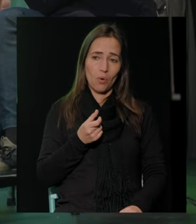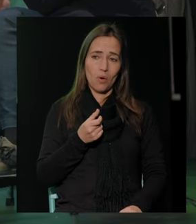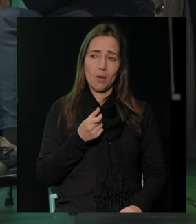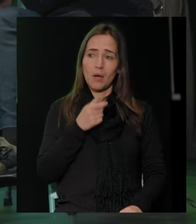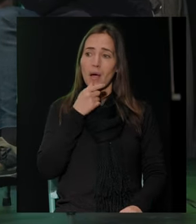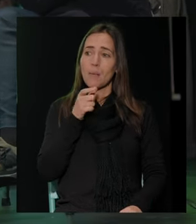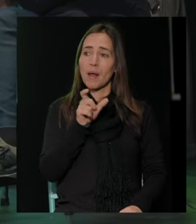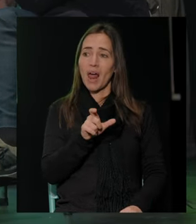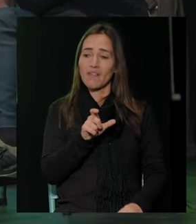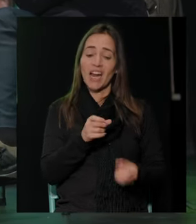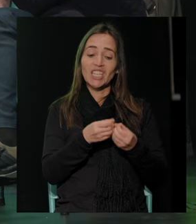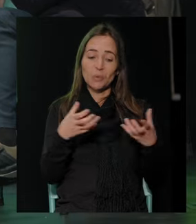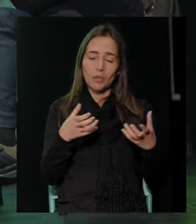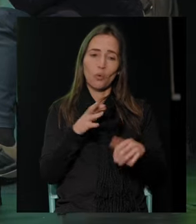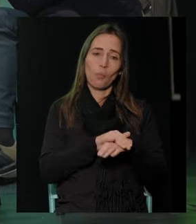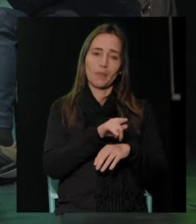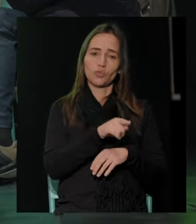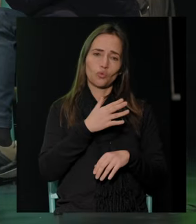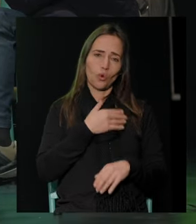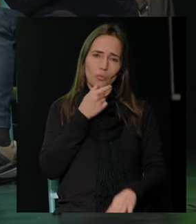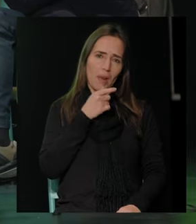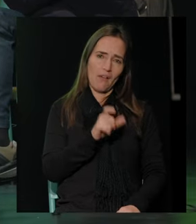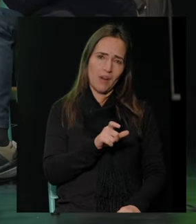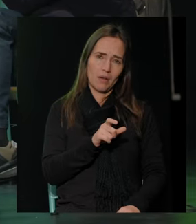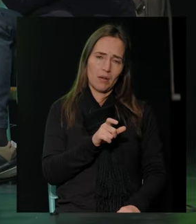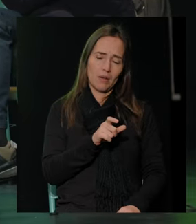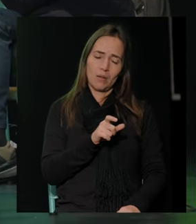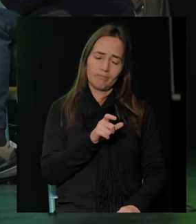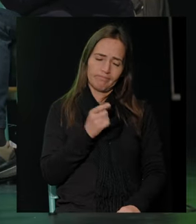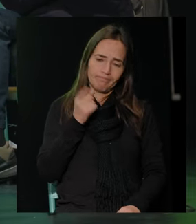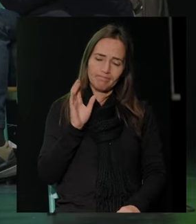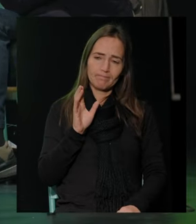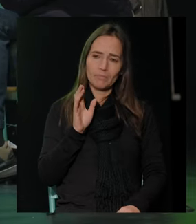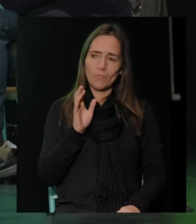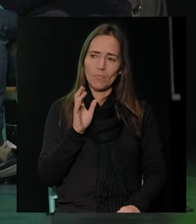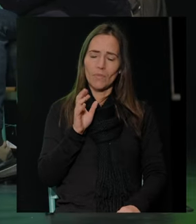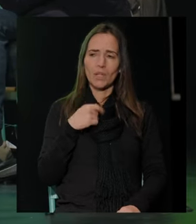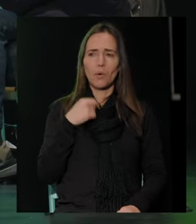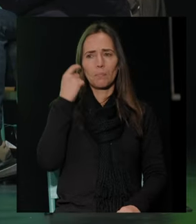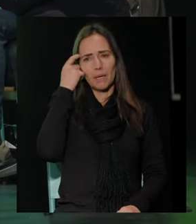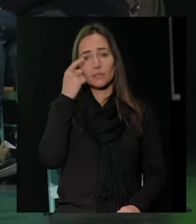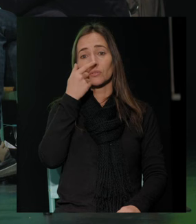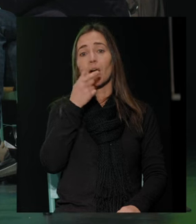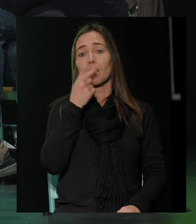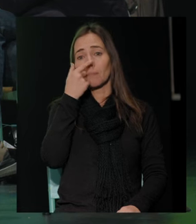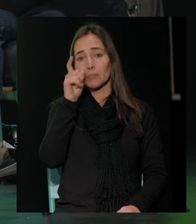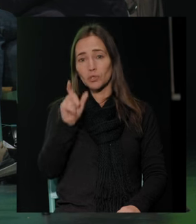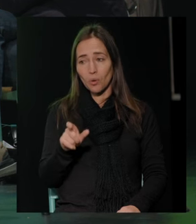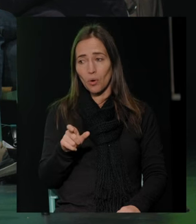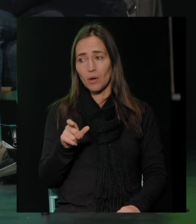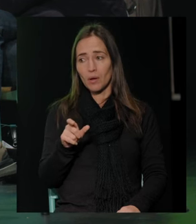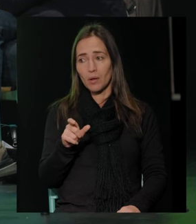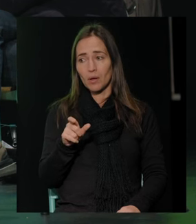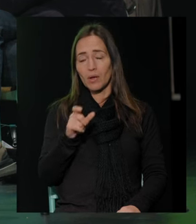usar a palavra de crescimento precisamente por isso. Eu não gosto da palavra de todo. E tenho a impressão que a própria pessoa que... as pessoas